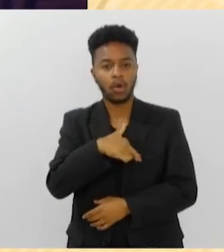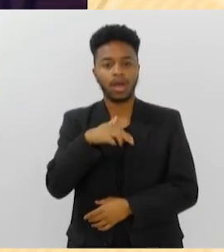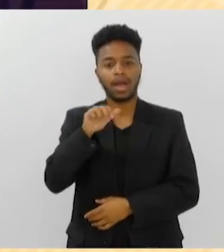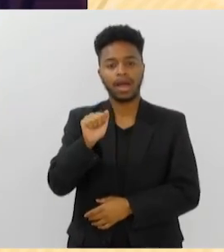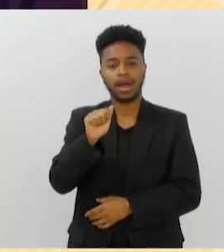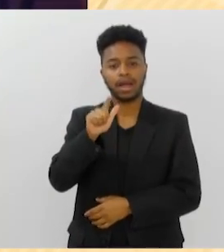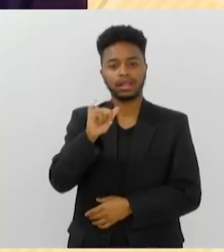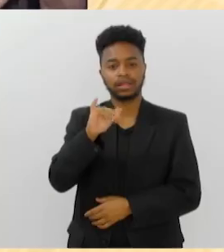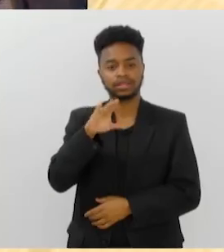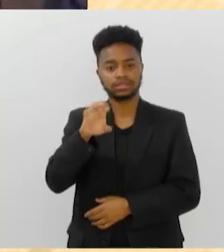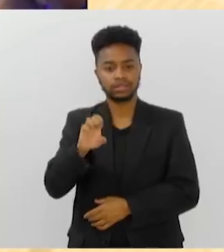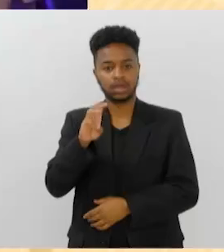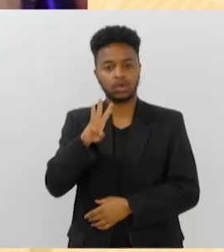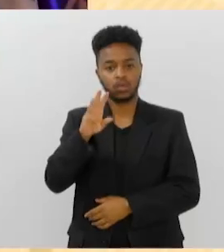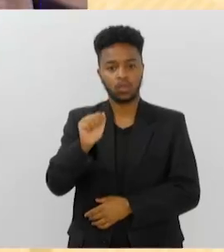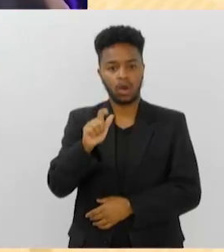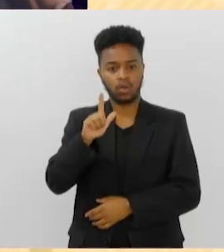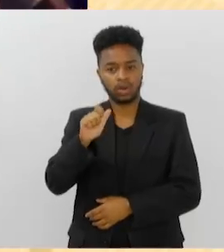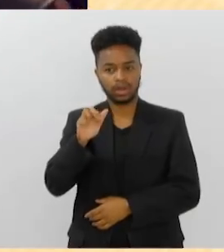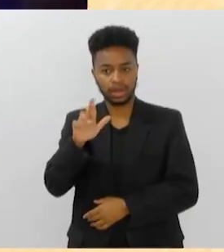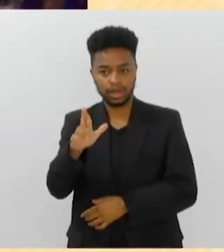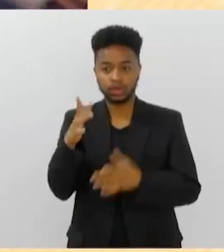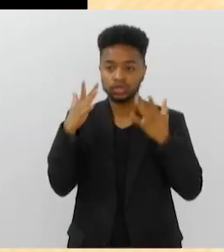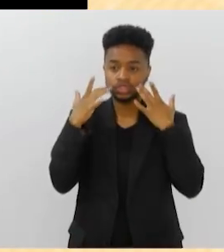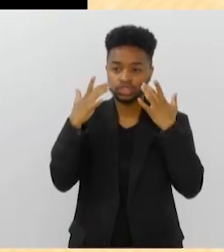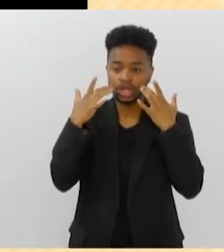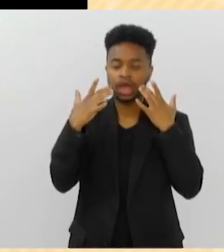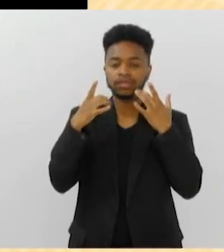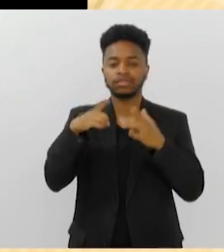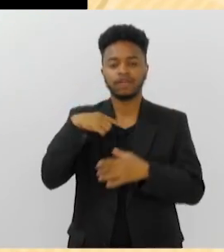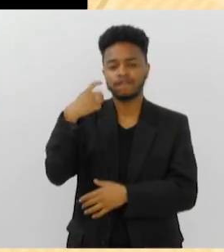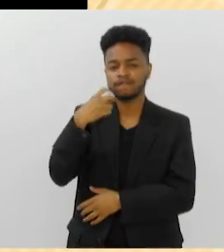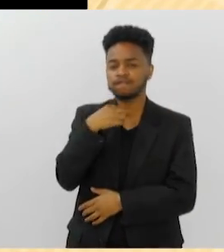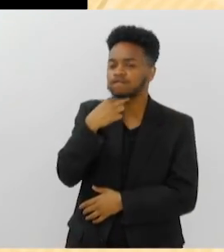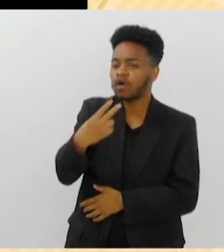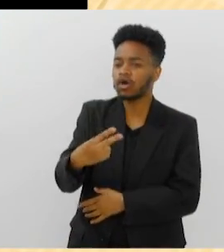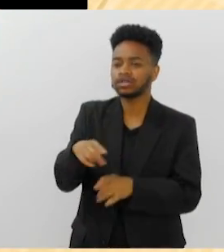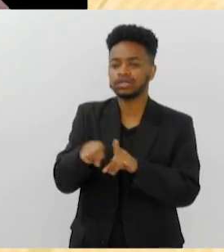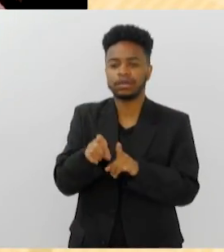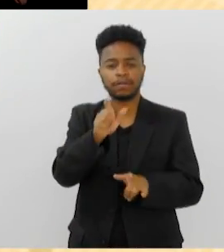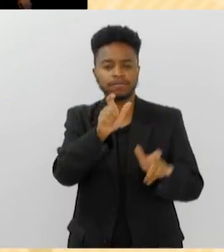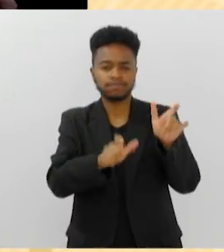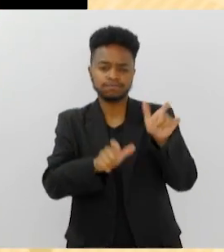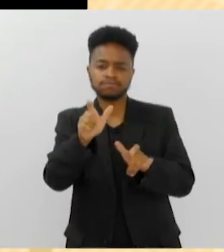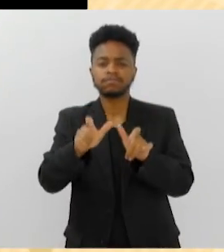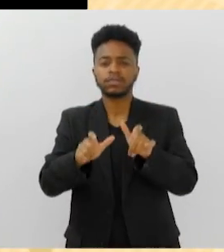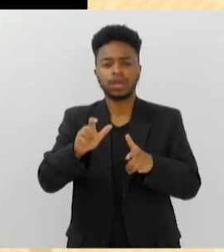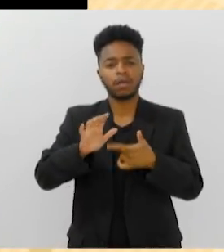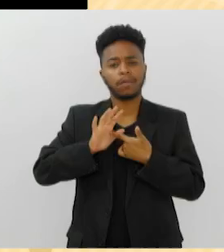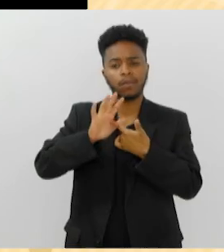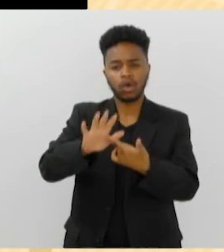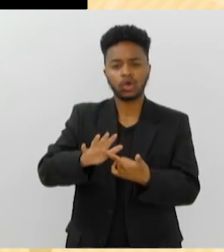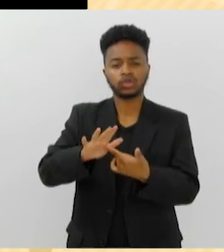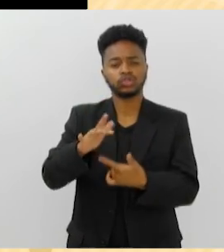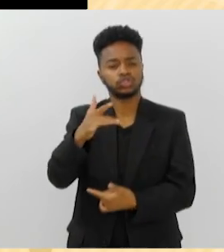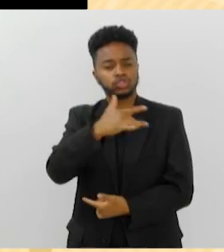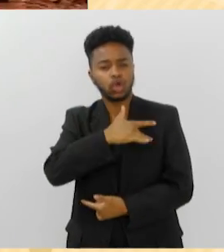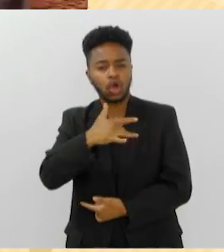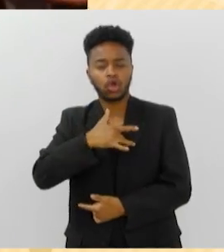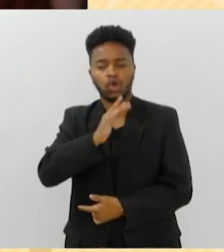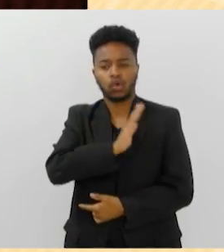Alice Walker, o espetáculo reúne vozes e talentos que prometem tocar antigos e novos